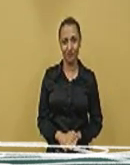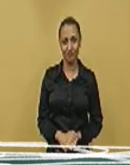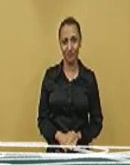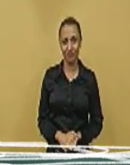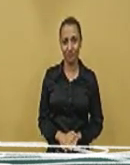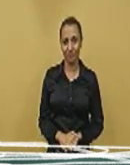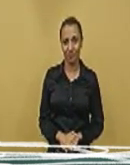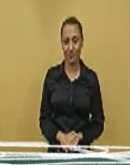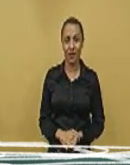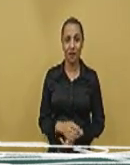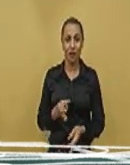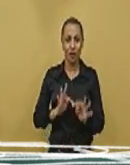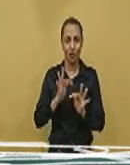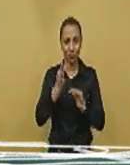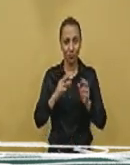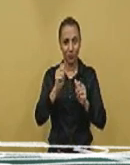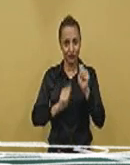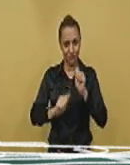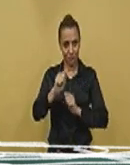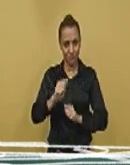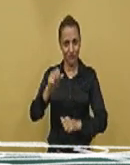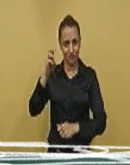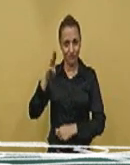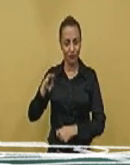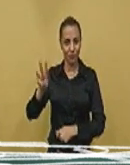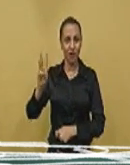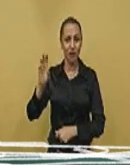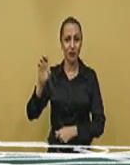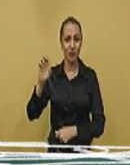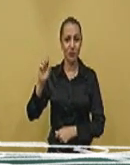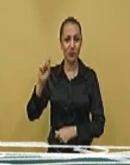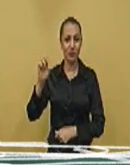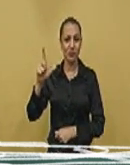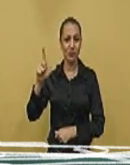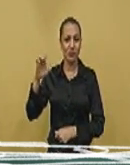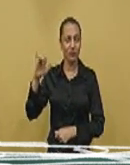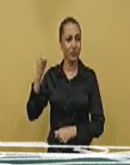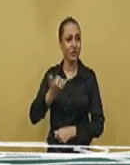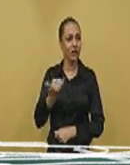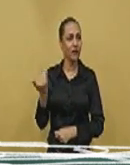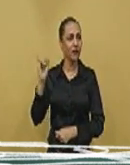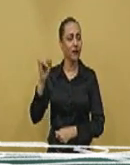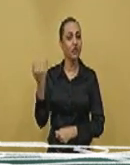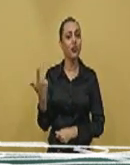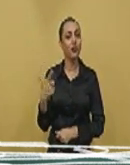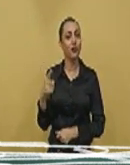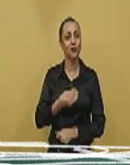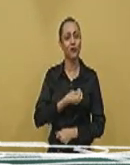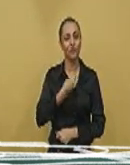O técnico administrativo Wesley do HU não está. Nós encerramos, assim, a rodada. Os